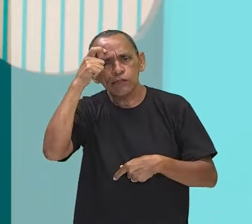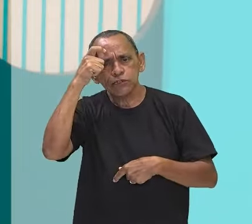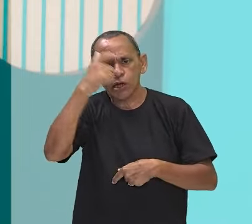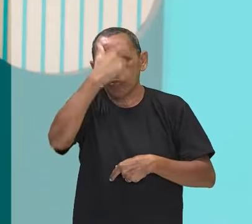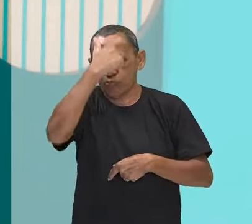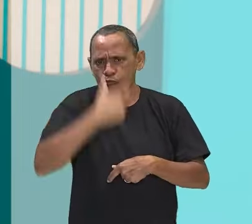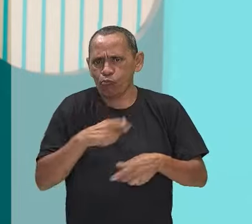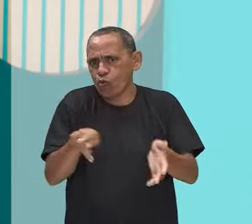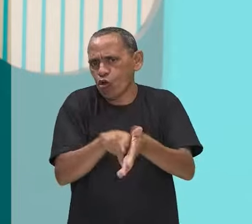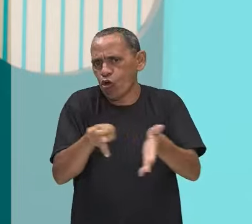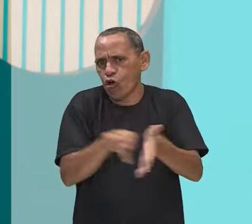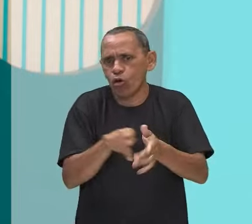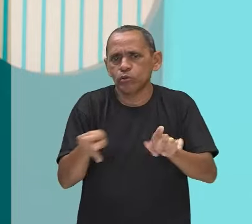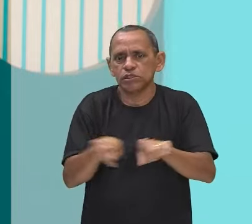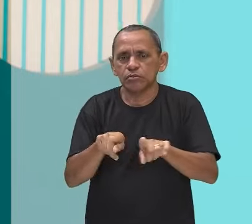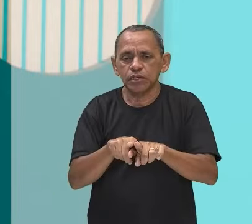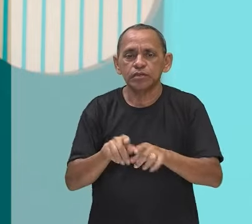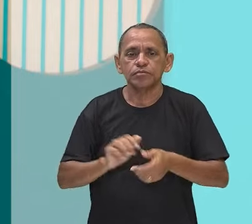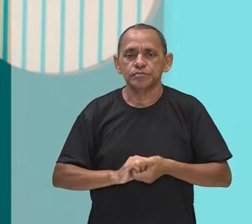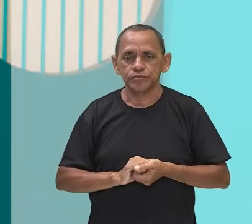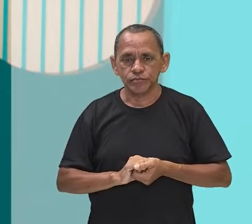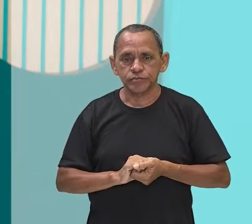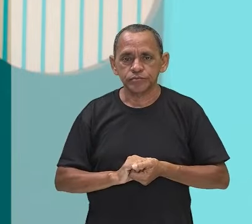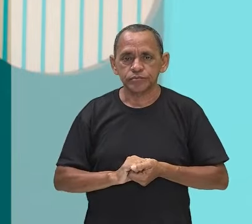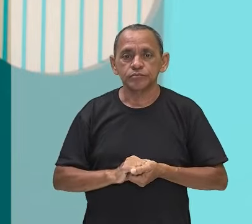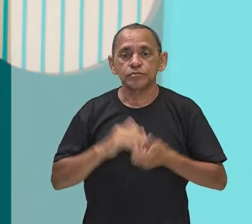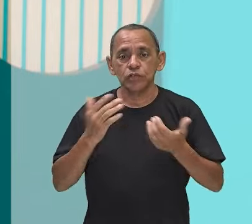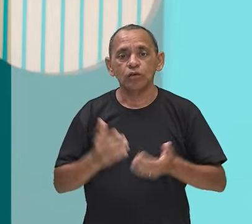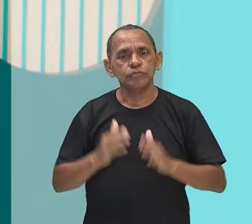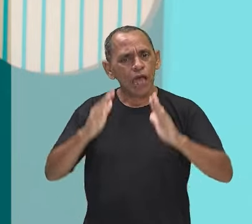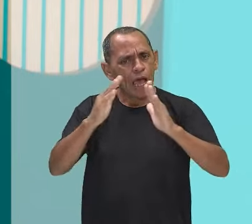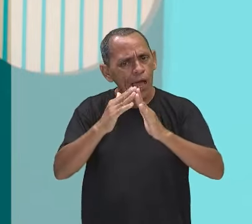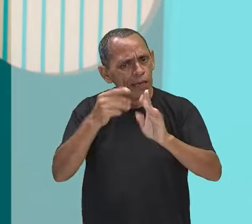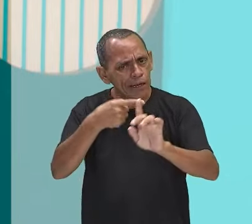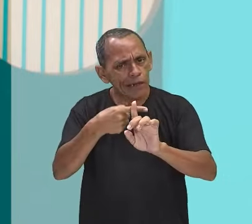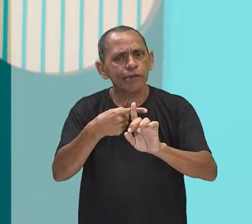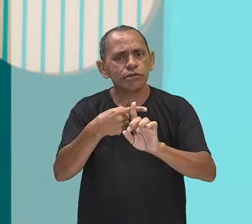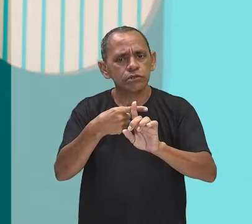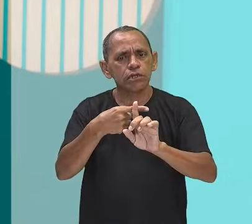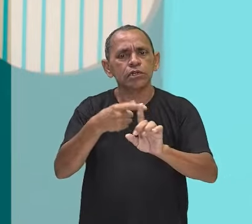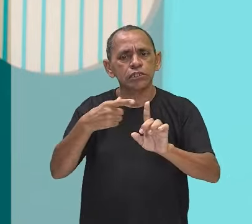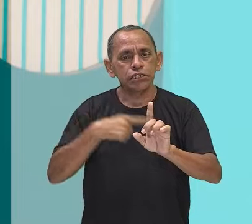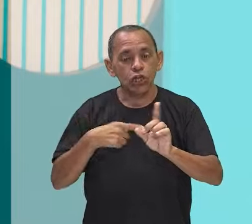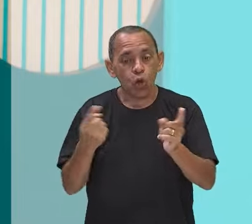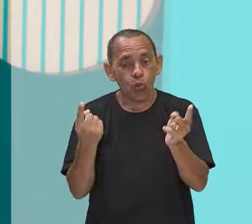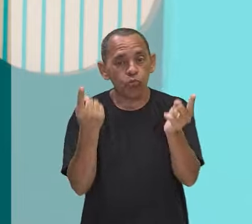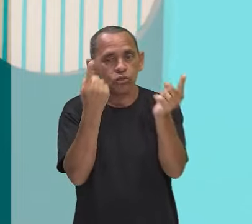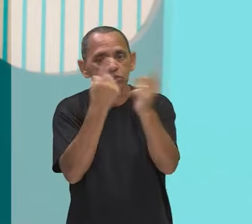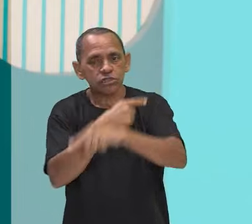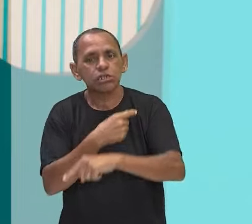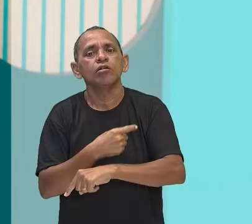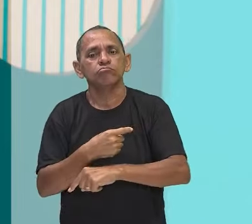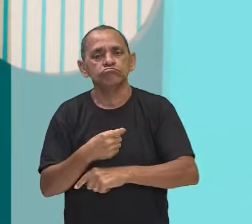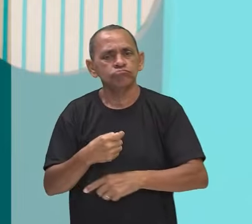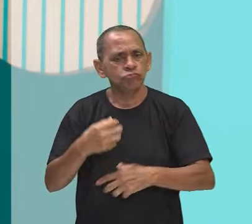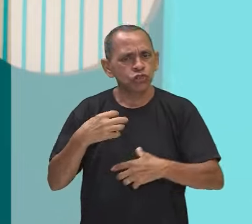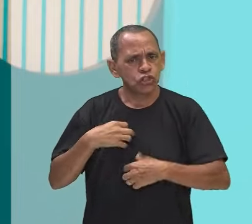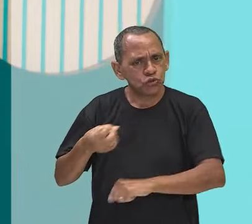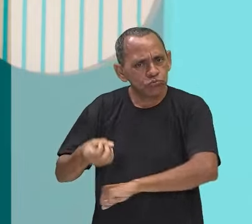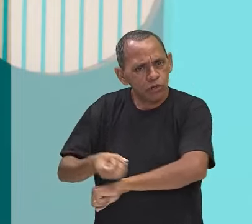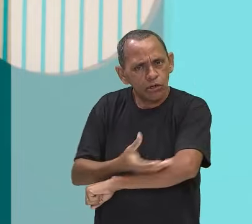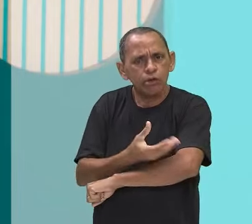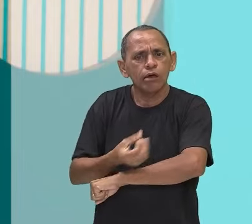igreja afastada, e aí vai surgir a questão mesmo da oposição entre o sentimentalismo e o racionalismo, tanto